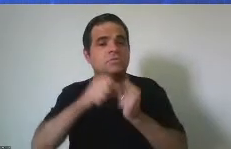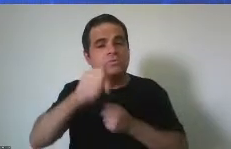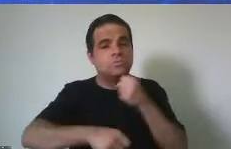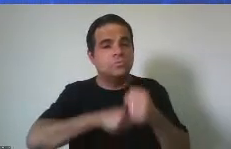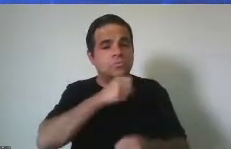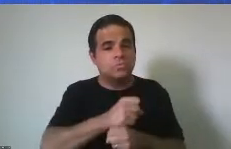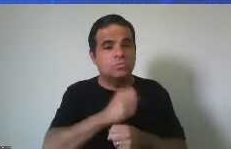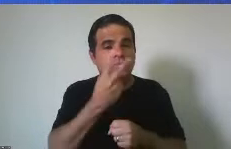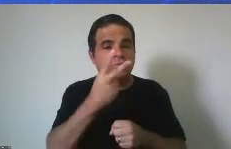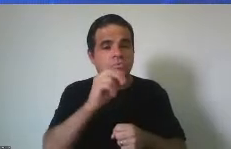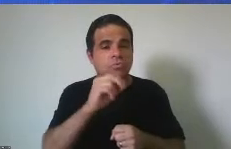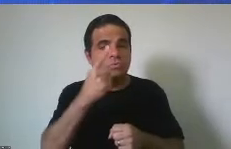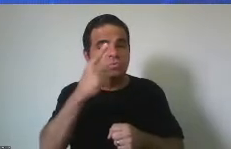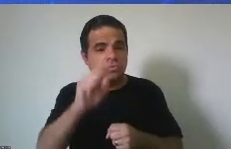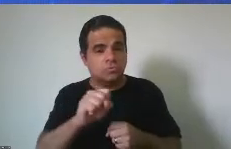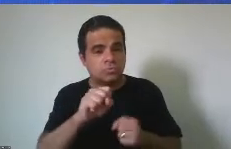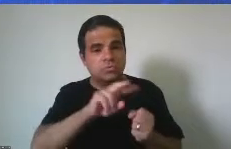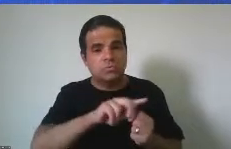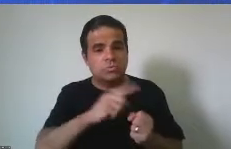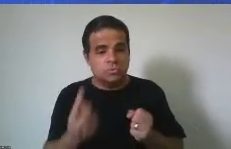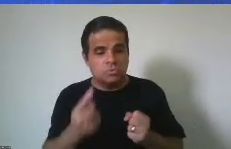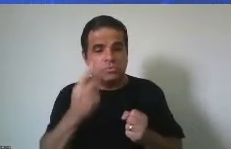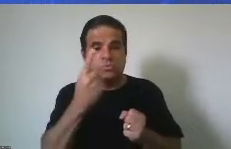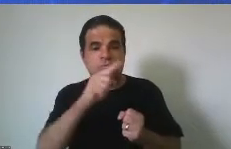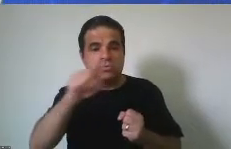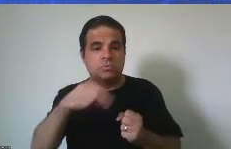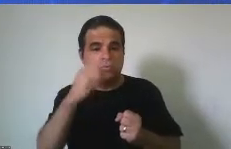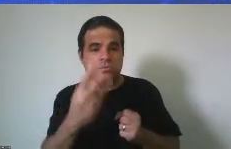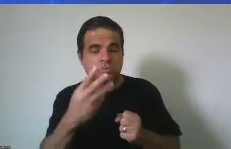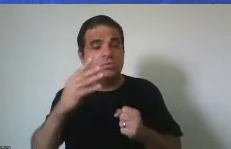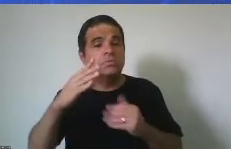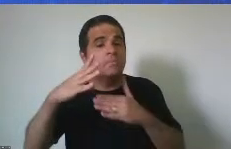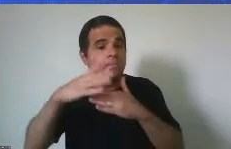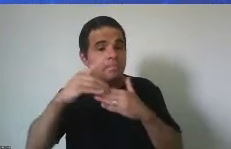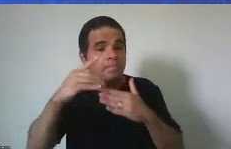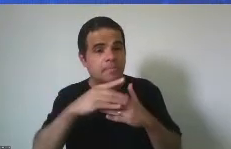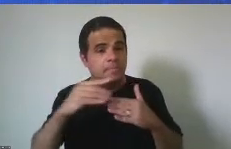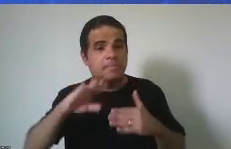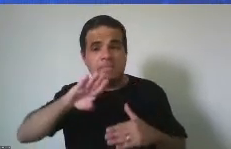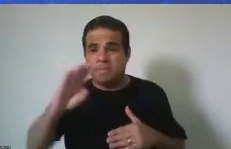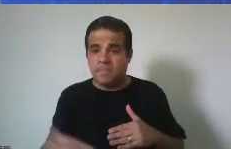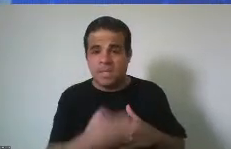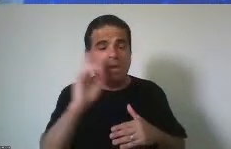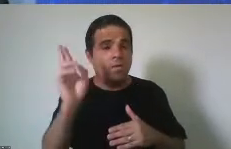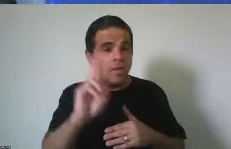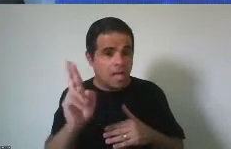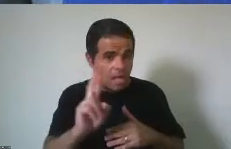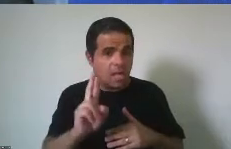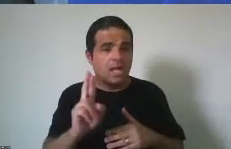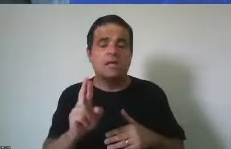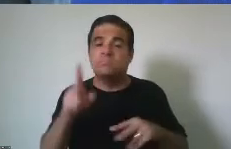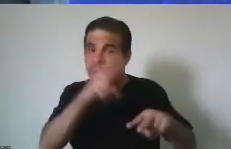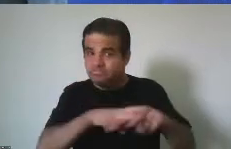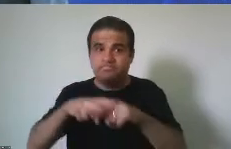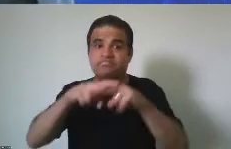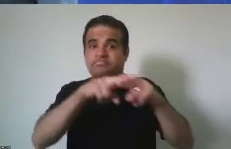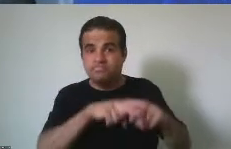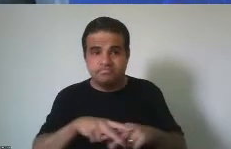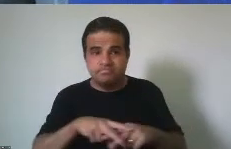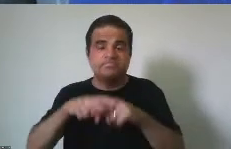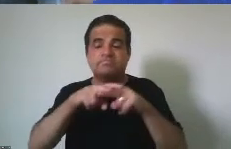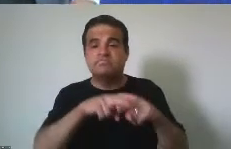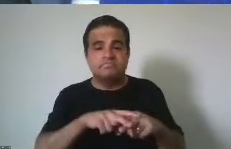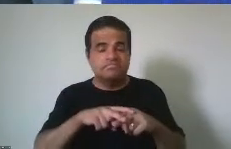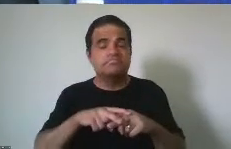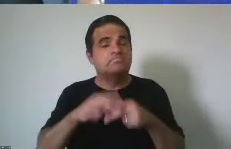e 22 um ponto 3 bilhões reais ainda isso está em discussão a revisão tarifária dormir 23 foi